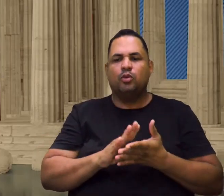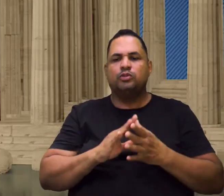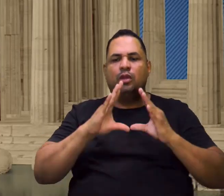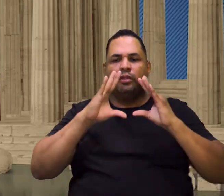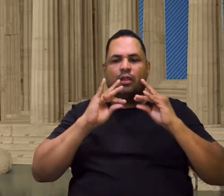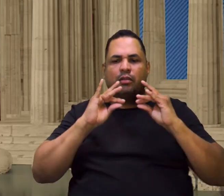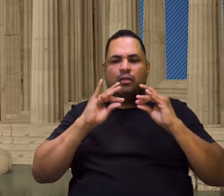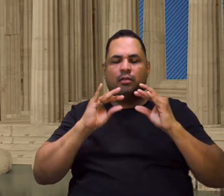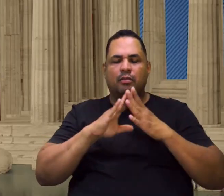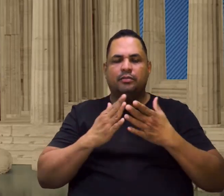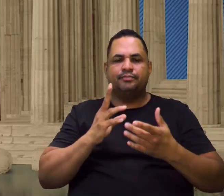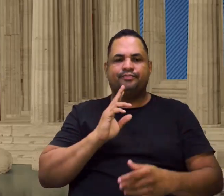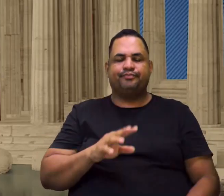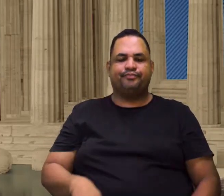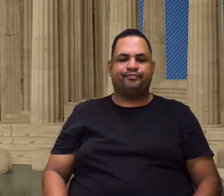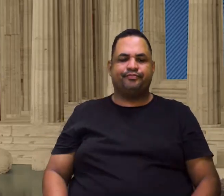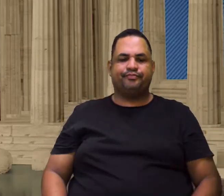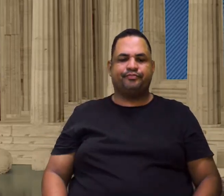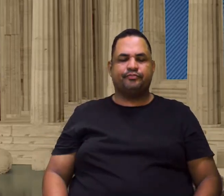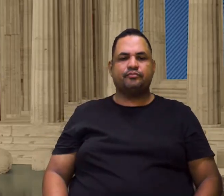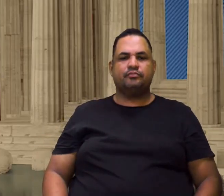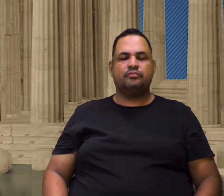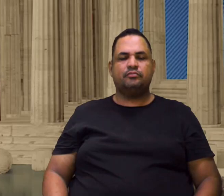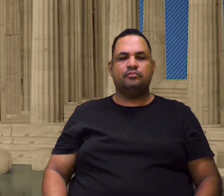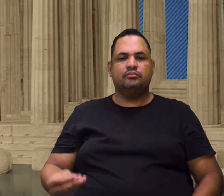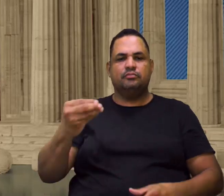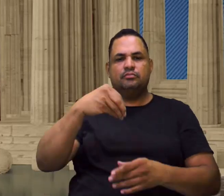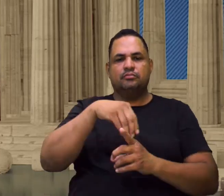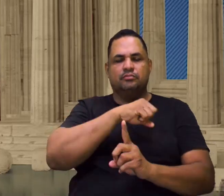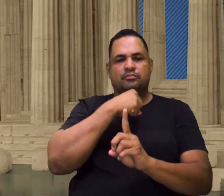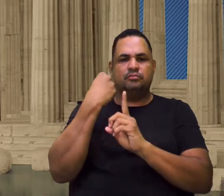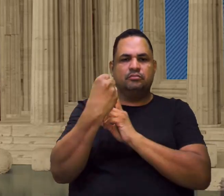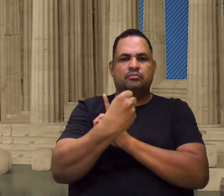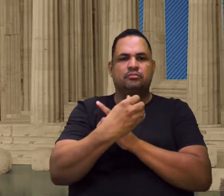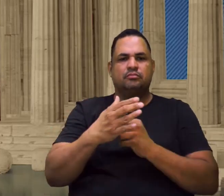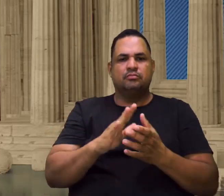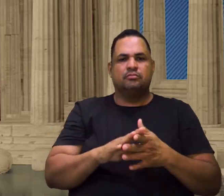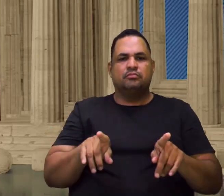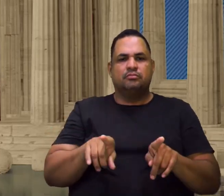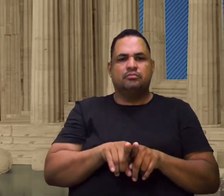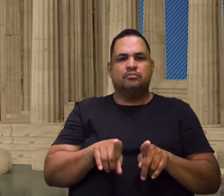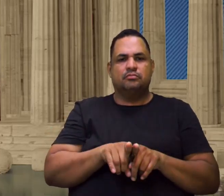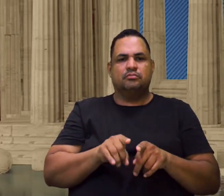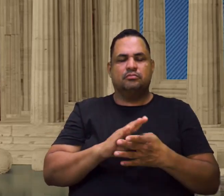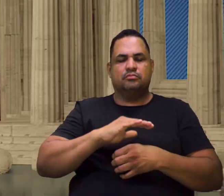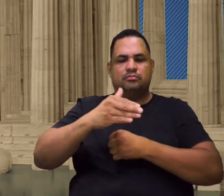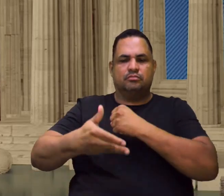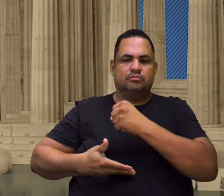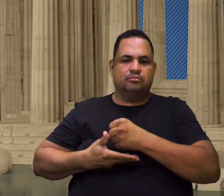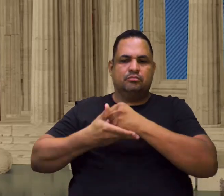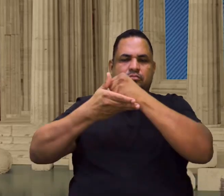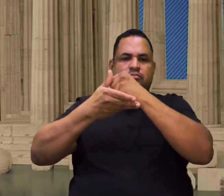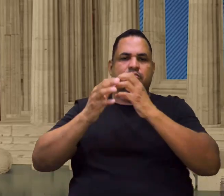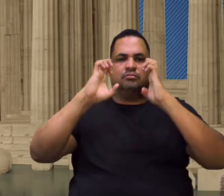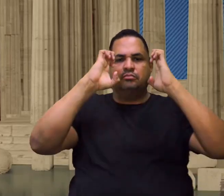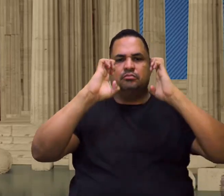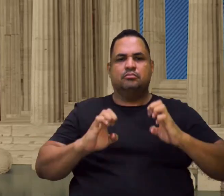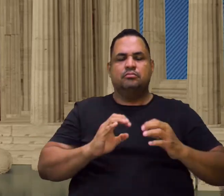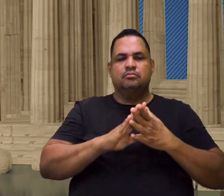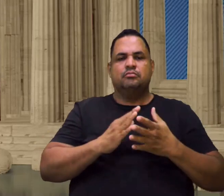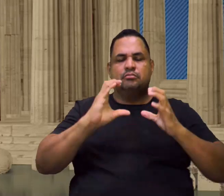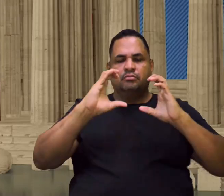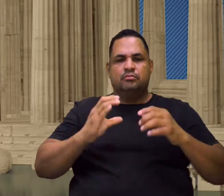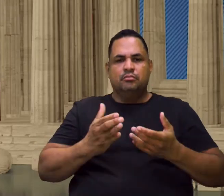Muito interessante essa prática, né, para o âmbito da sociedade. E sustentável. A ética do